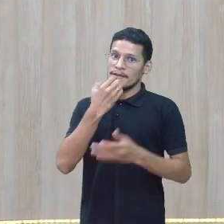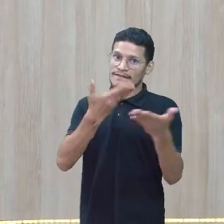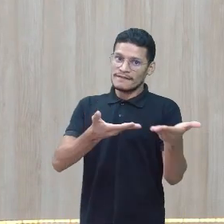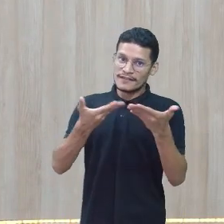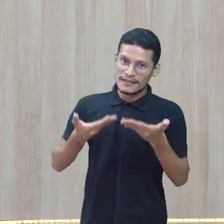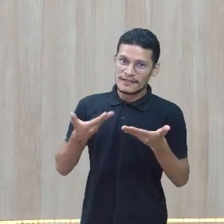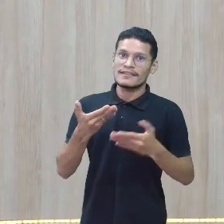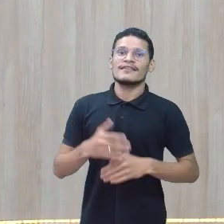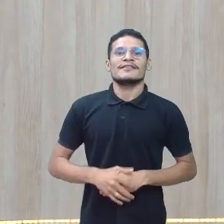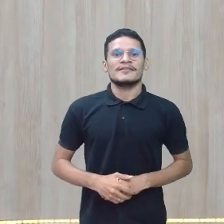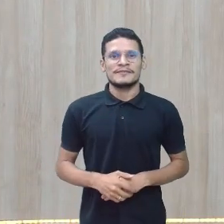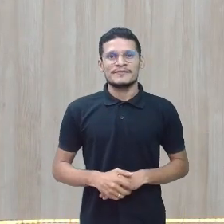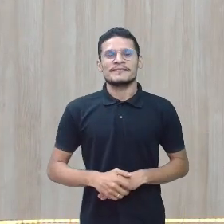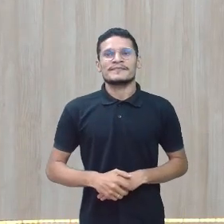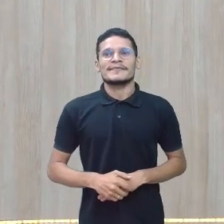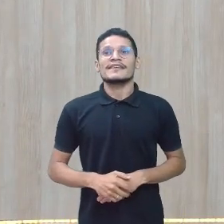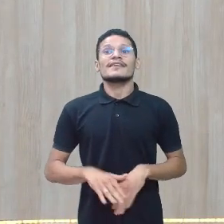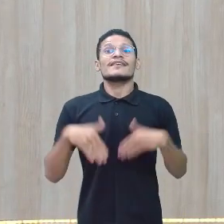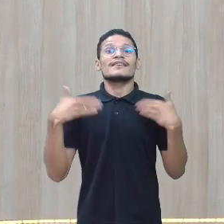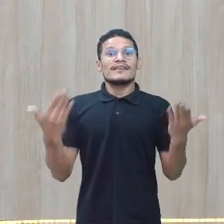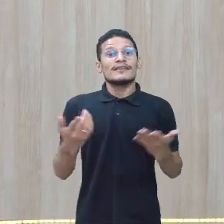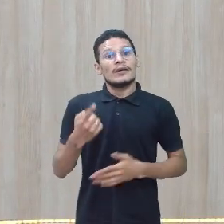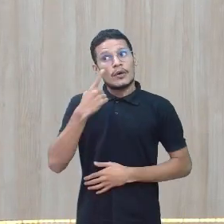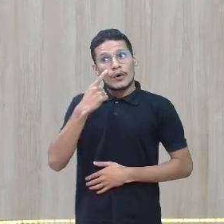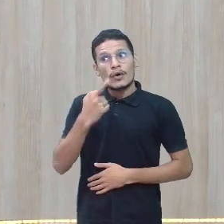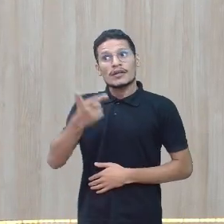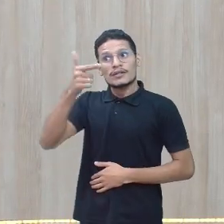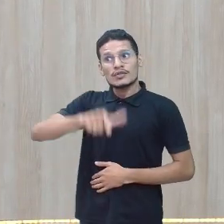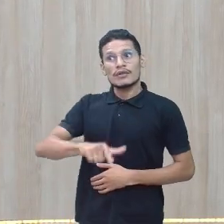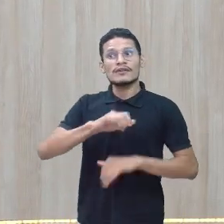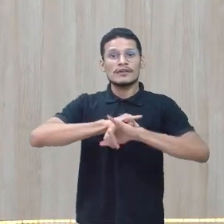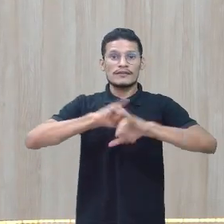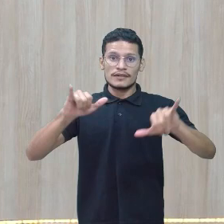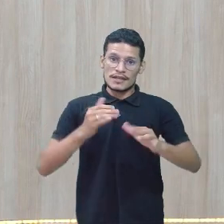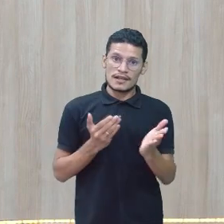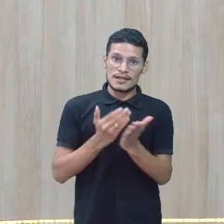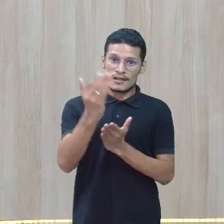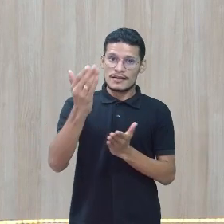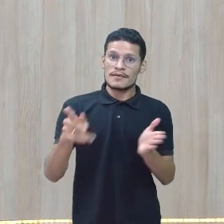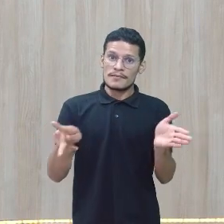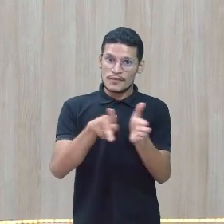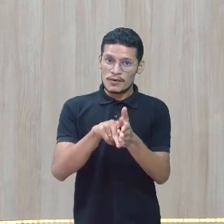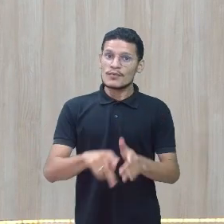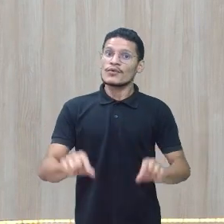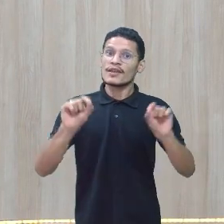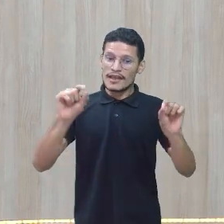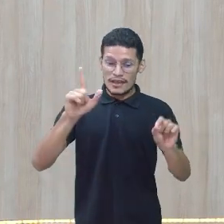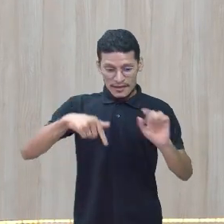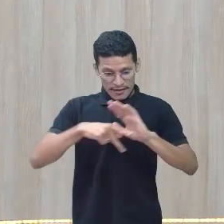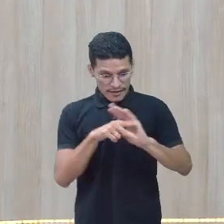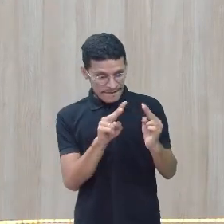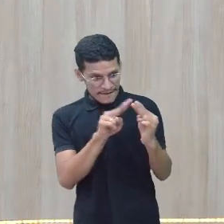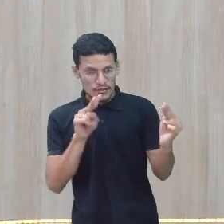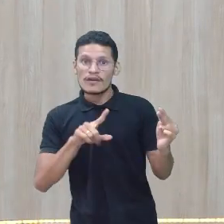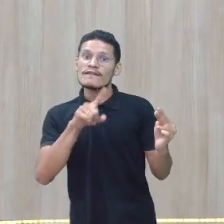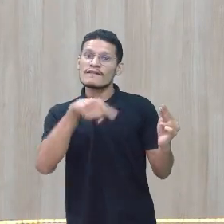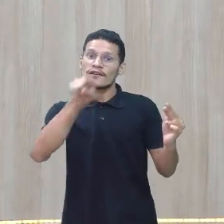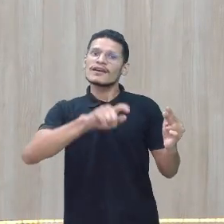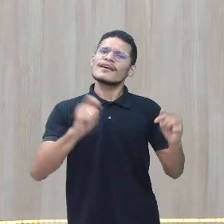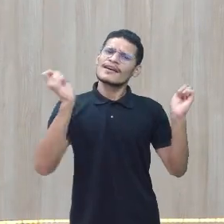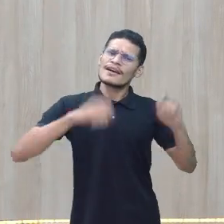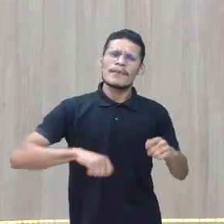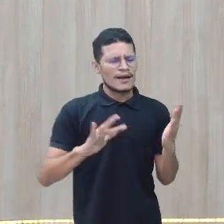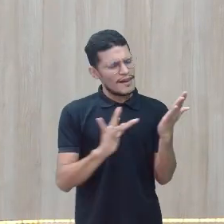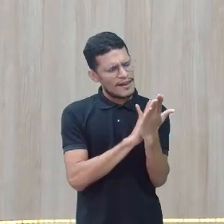Plínio. Gente, mais uma vez a gente tem os avisos iniciais. A nossa aula tem um formato digital. Você pode assistir